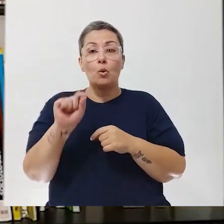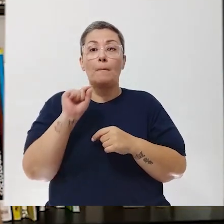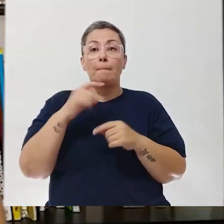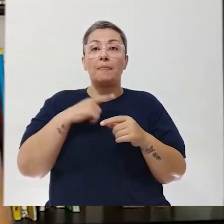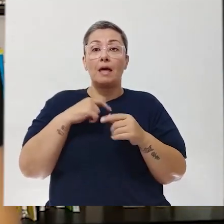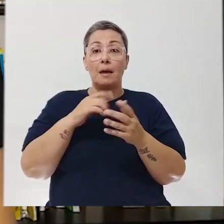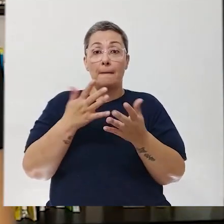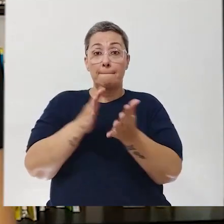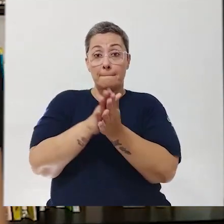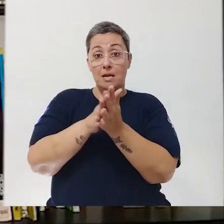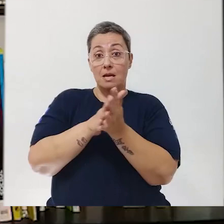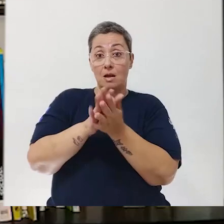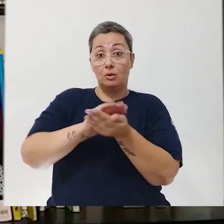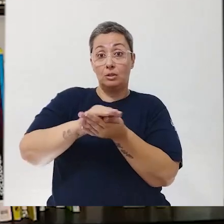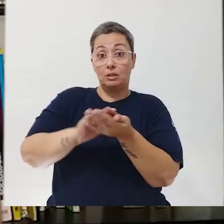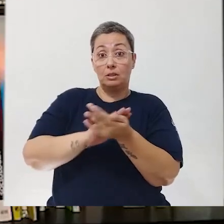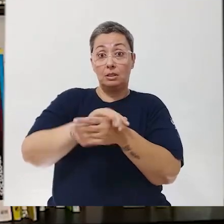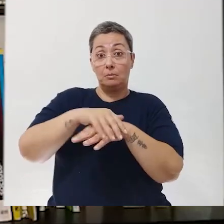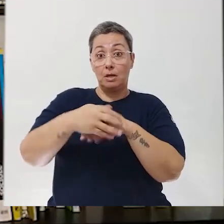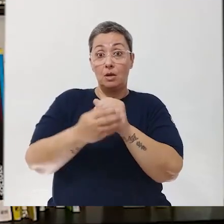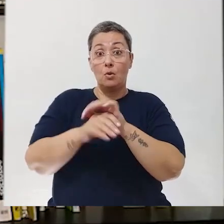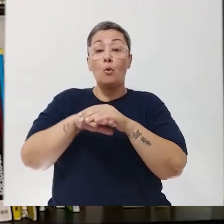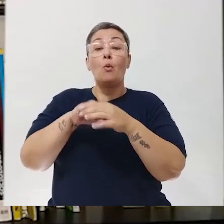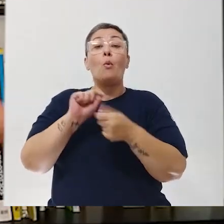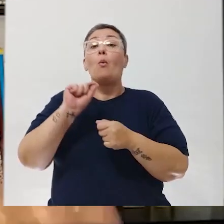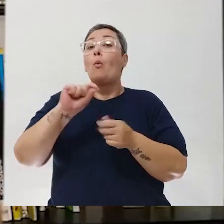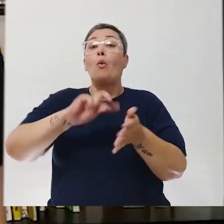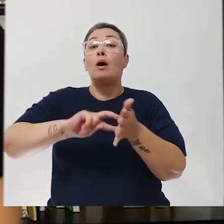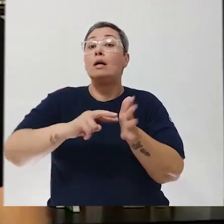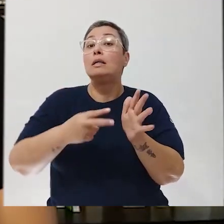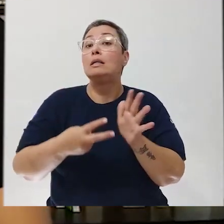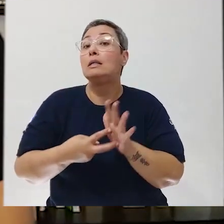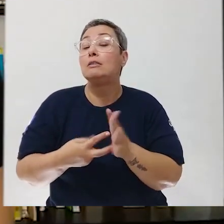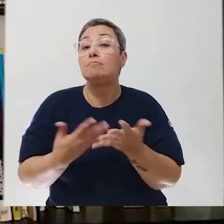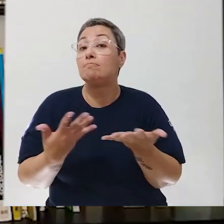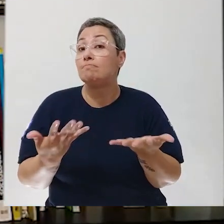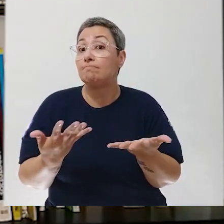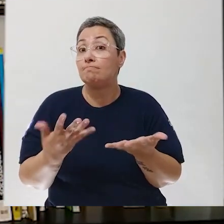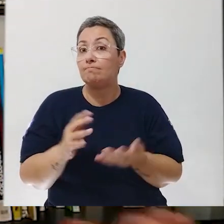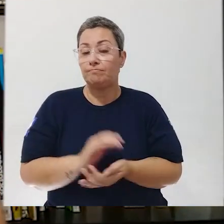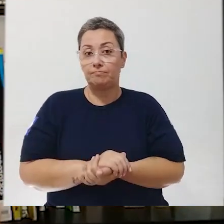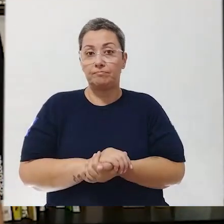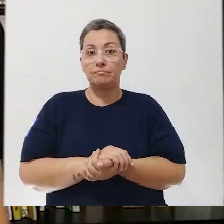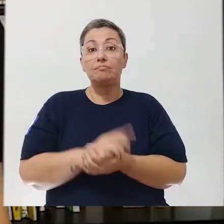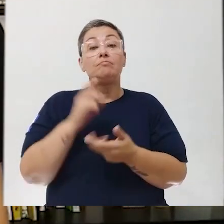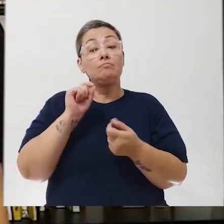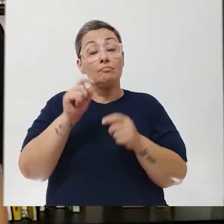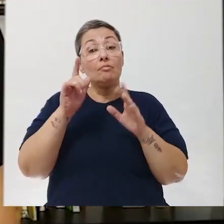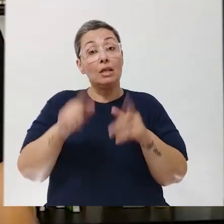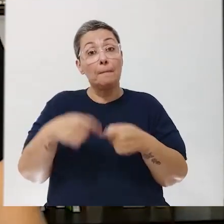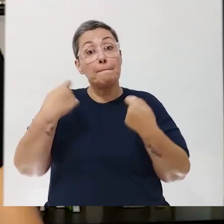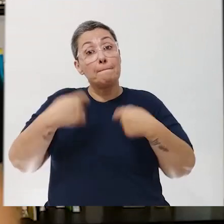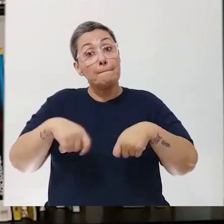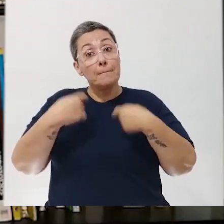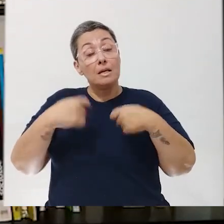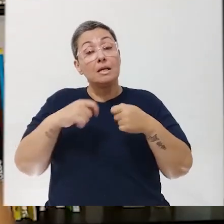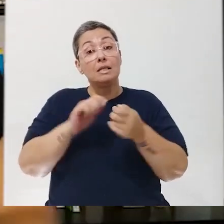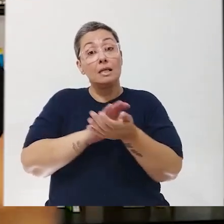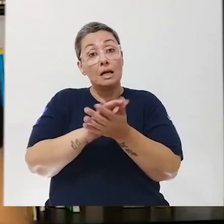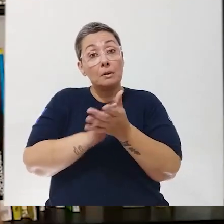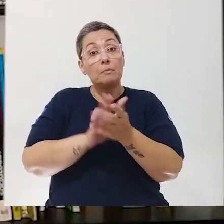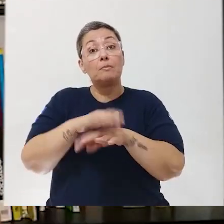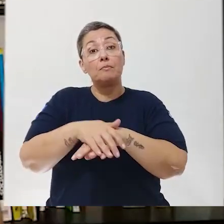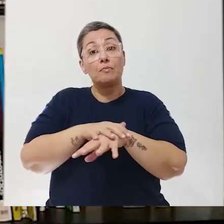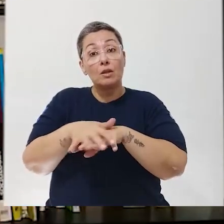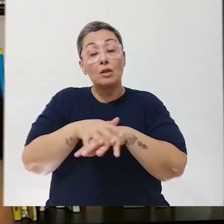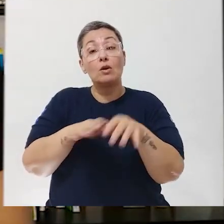imagem são mãos com sabão, né? Ensaboadas. O que será que ela está querendo dizer? Está querendo dizer que nós devemos